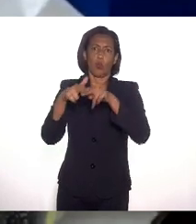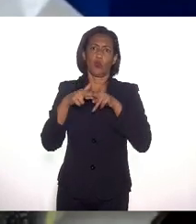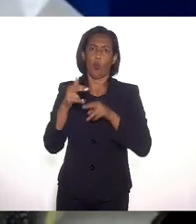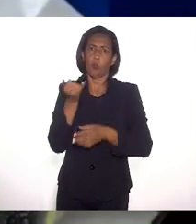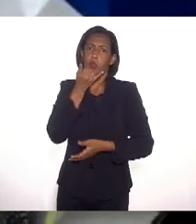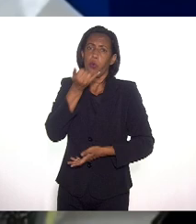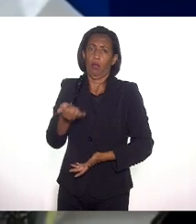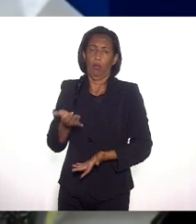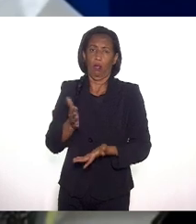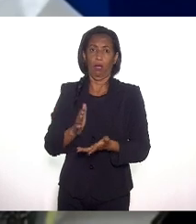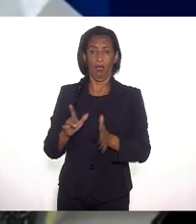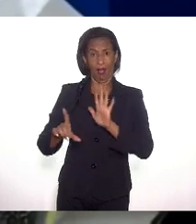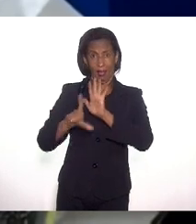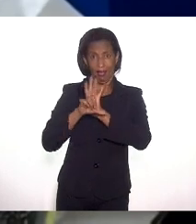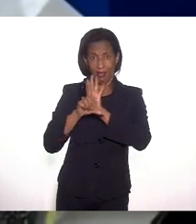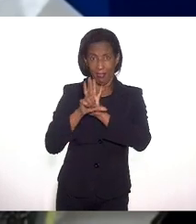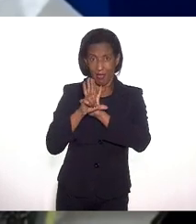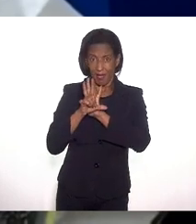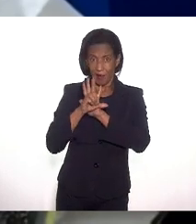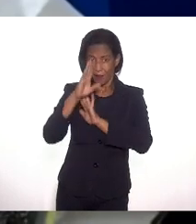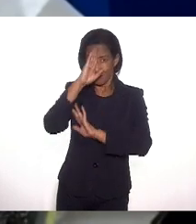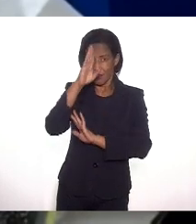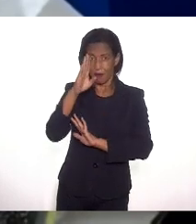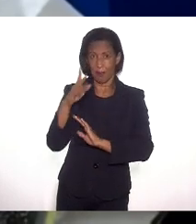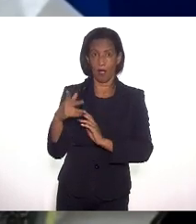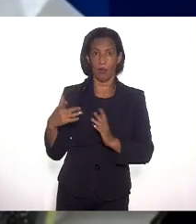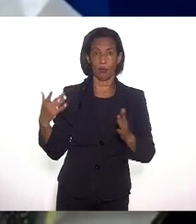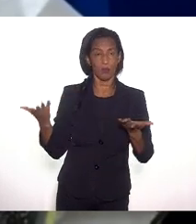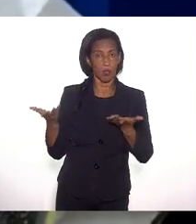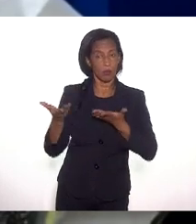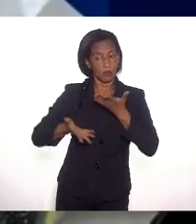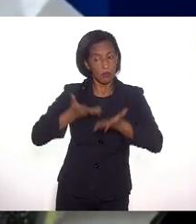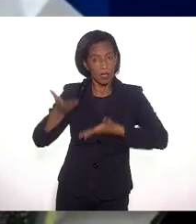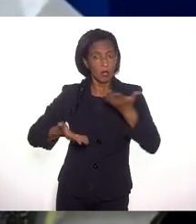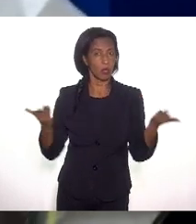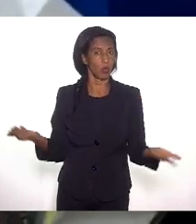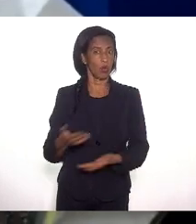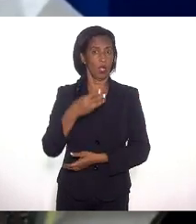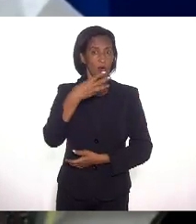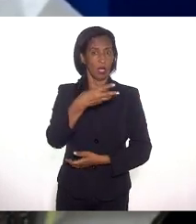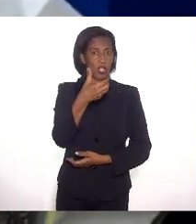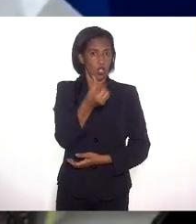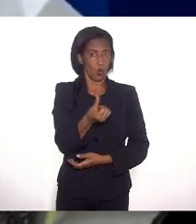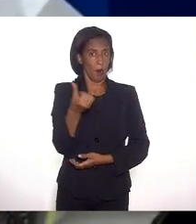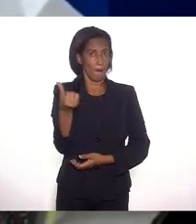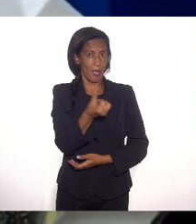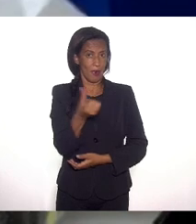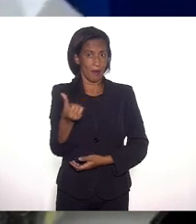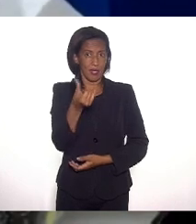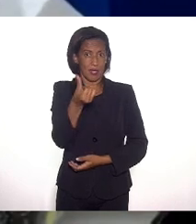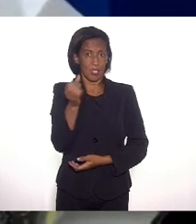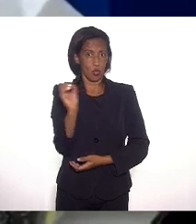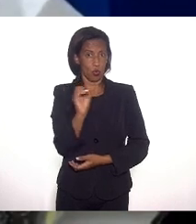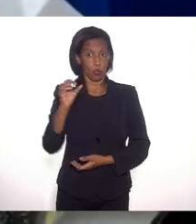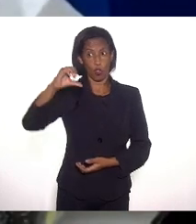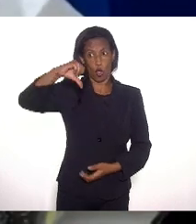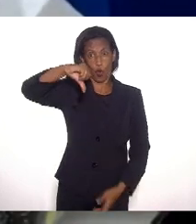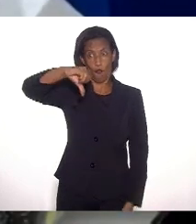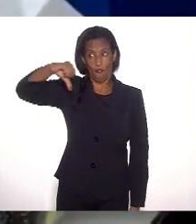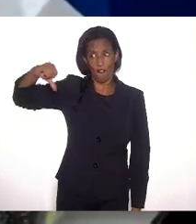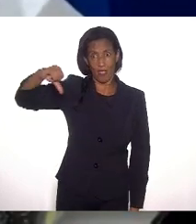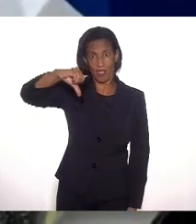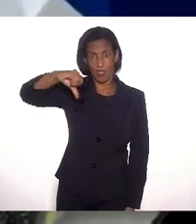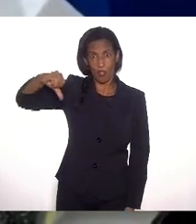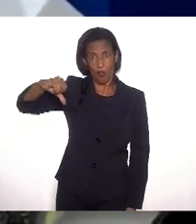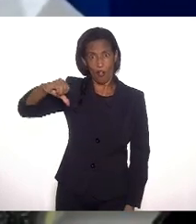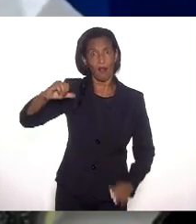A lei que nós estamos tratando, a lei matricial, deputada Mônica Francisco, em pauta, é a 3266, de 6 de outubro de 99, que está em